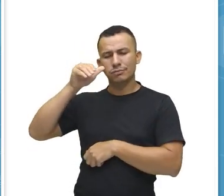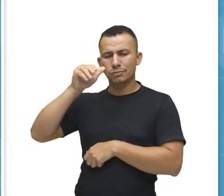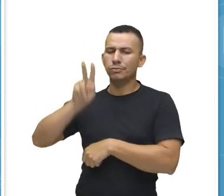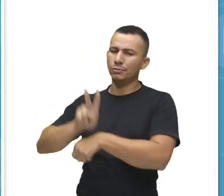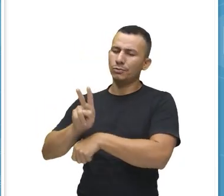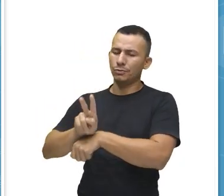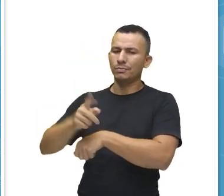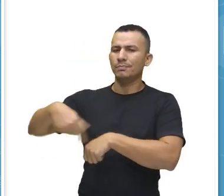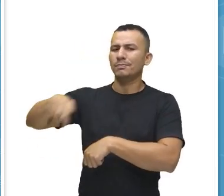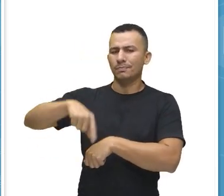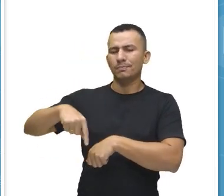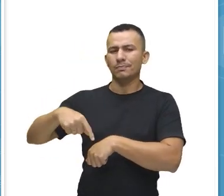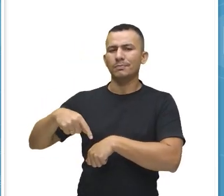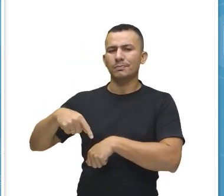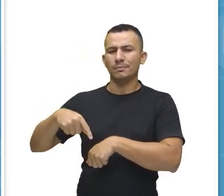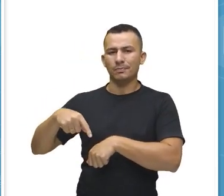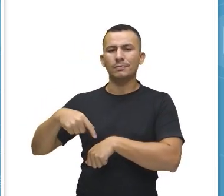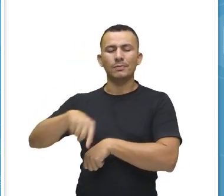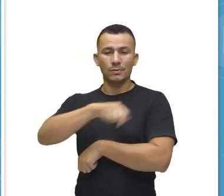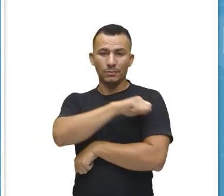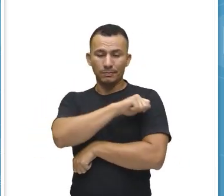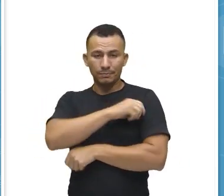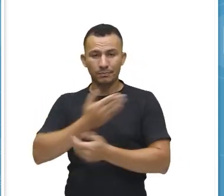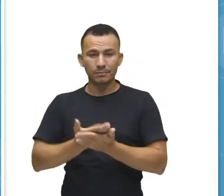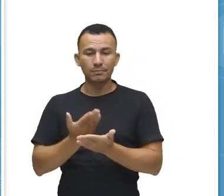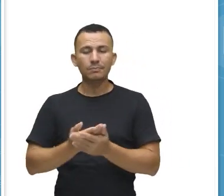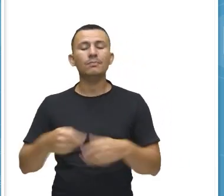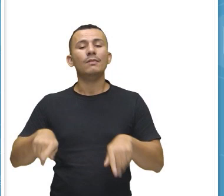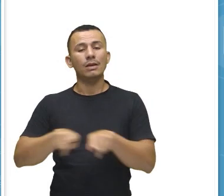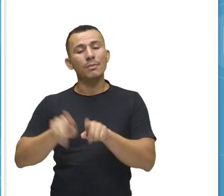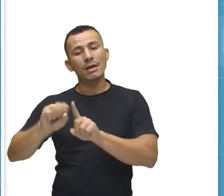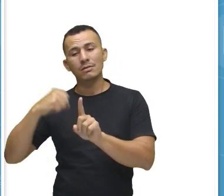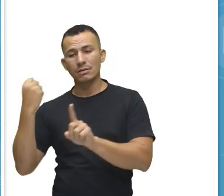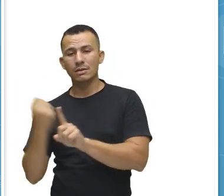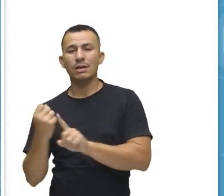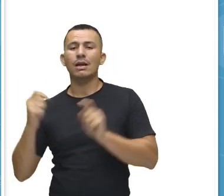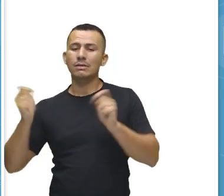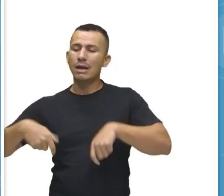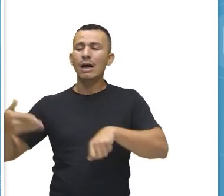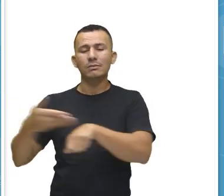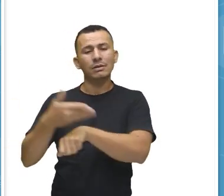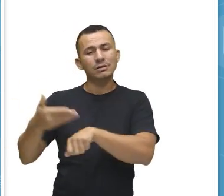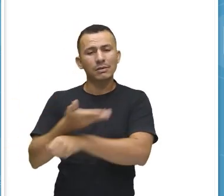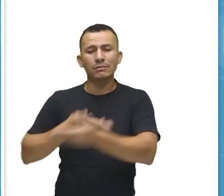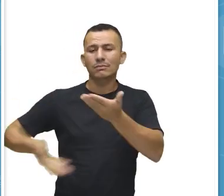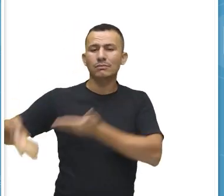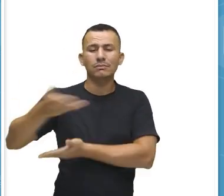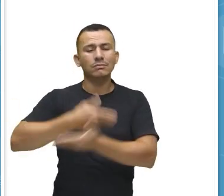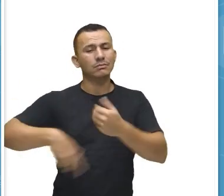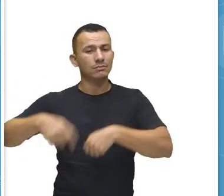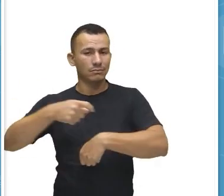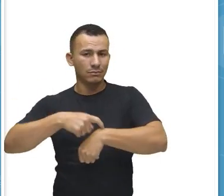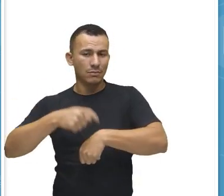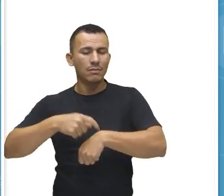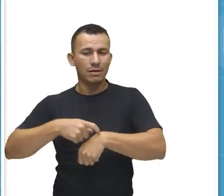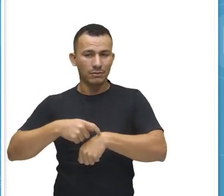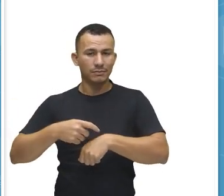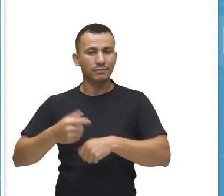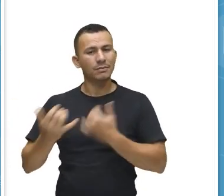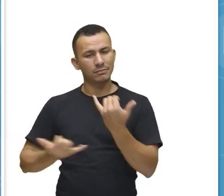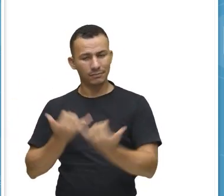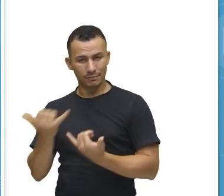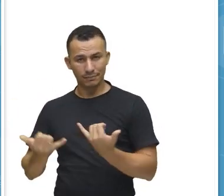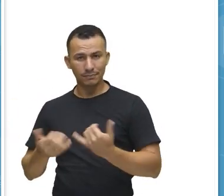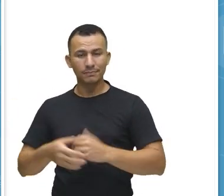lazer. A comunidade poderia participar e interagir, né? Isso, interagir e participar das atividades. Vamos